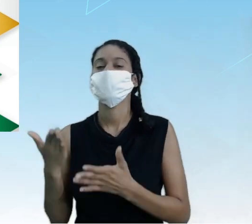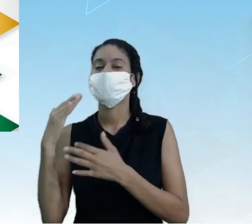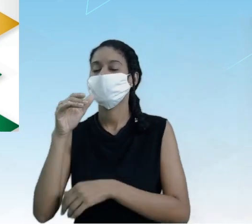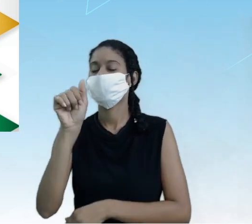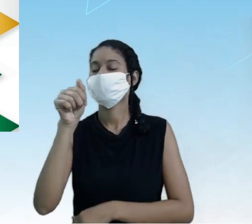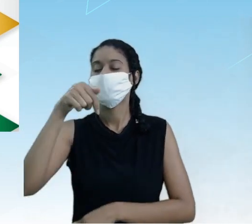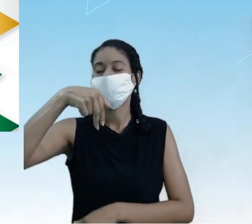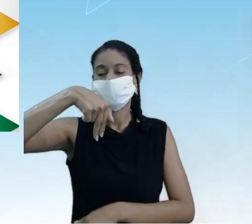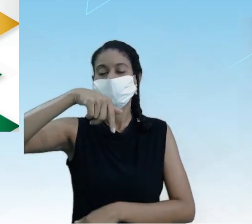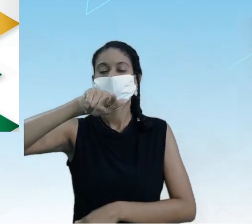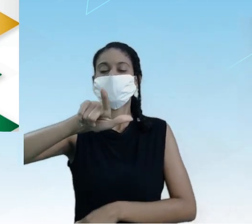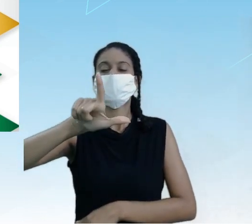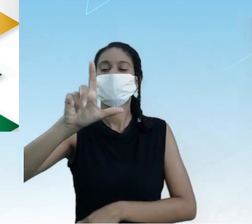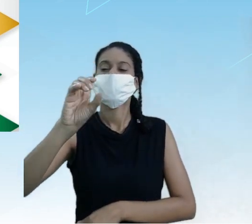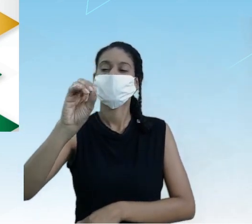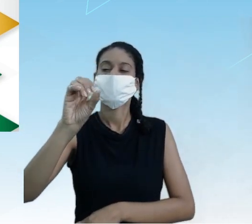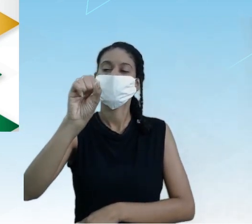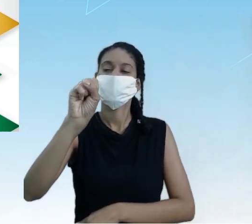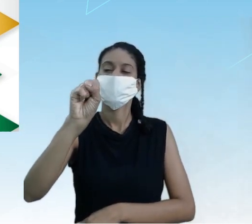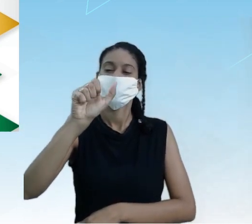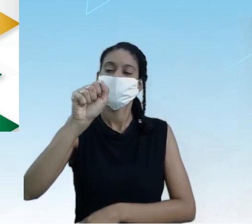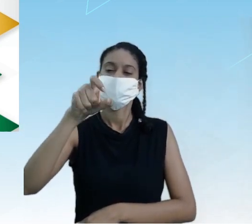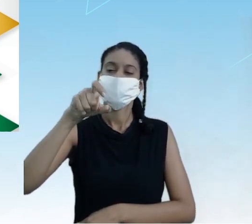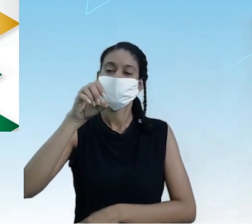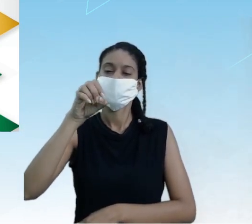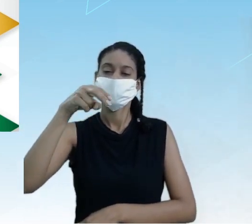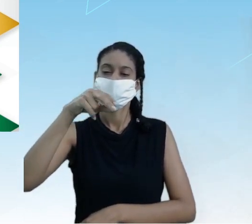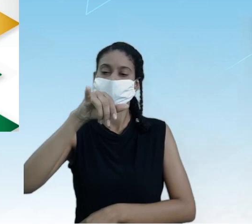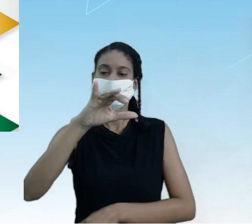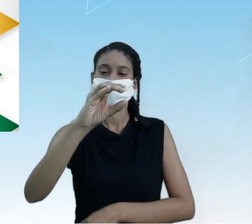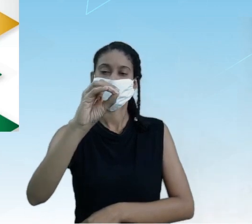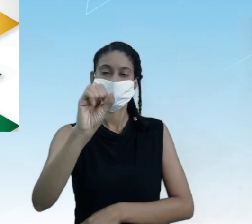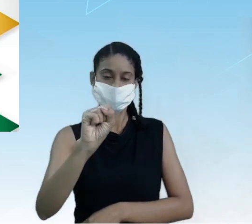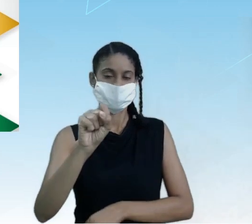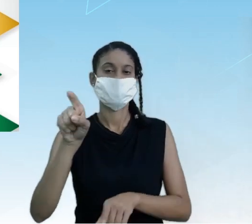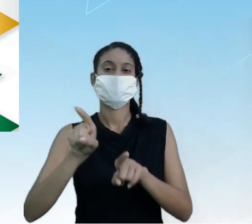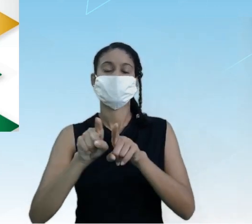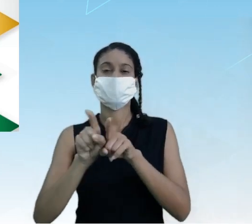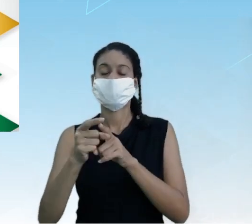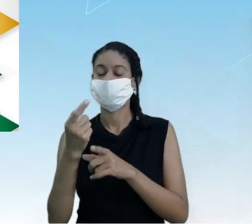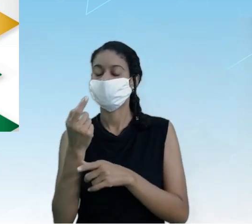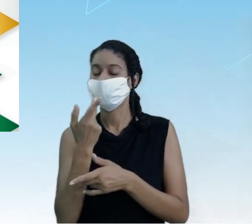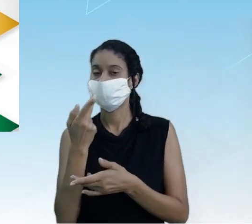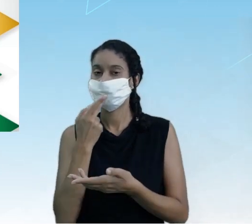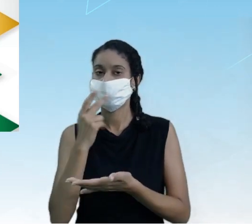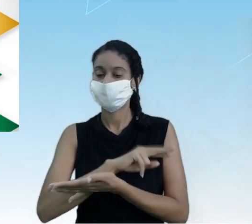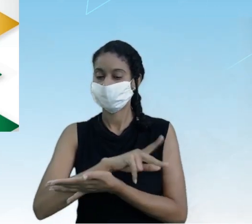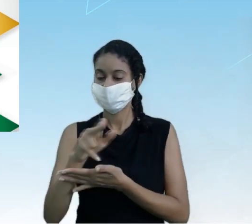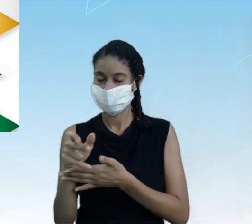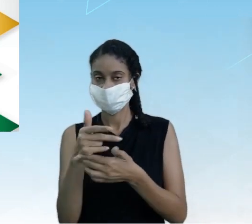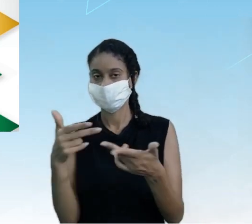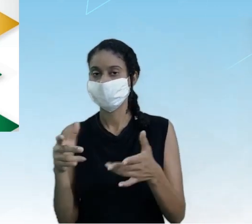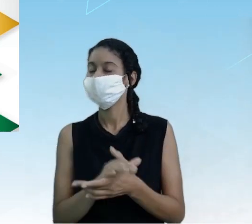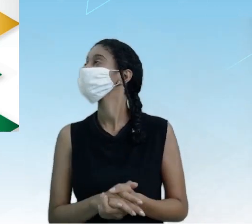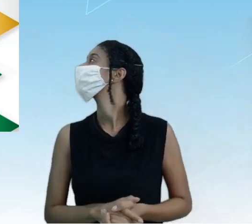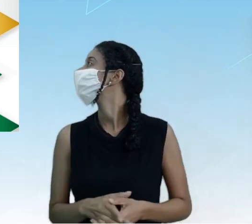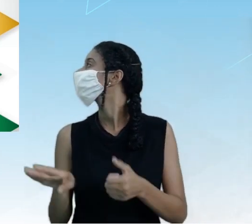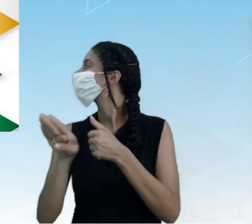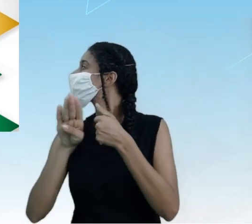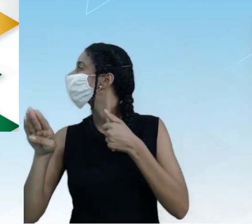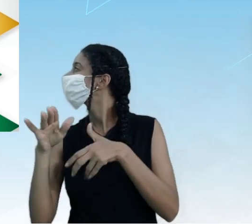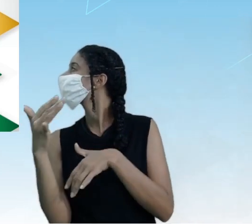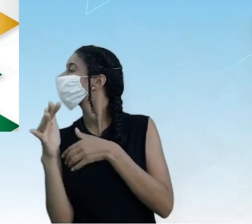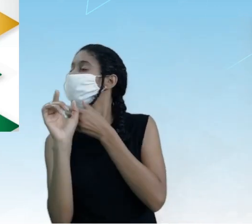anglo-saxões e muito mais, a língua inglesa é falada com uma variação muito distinta. No Middle English, que seria